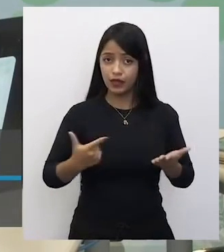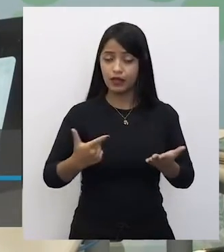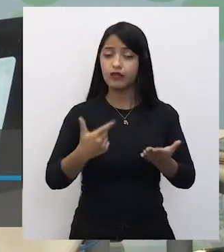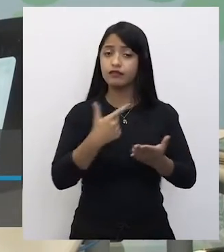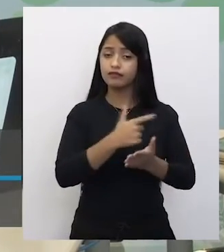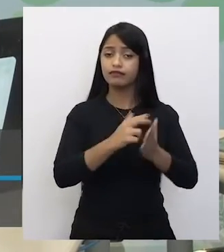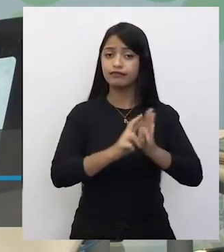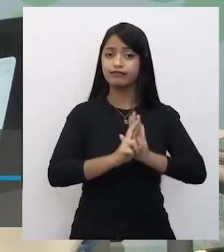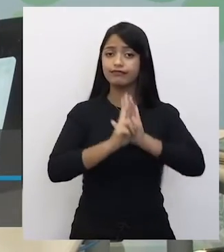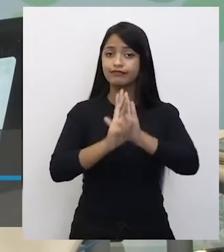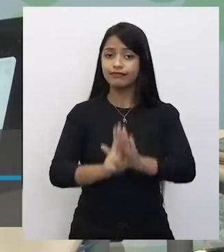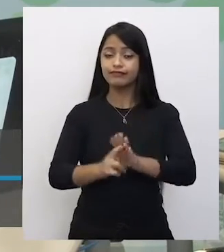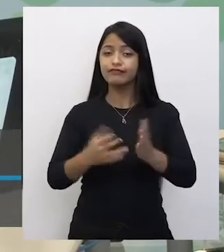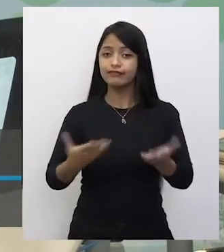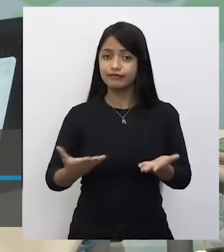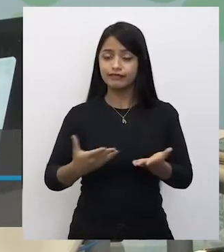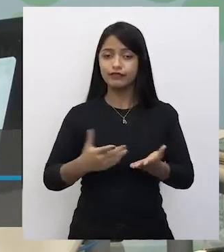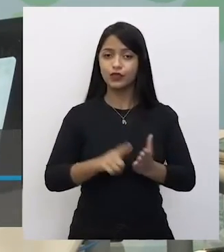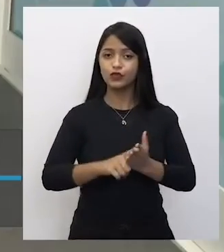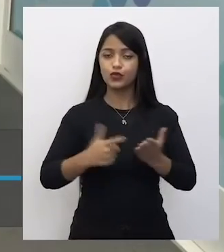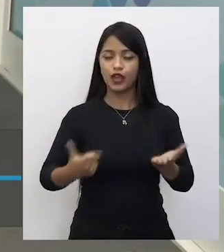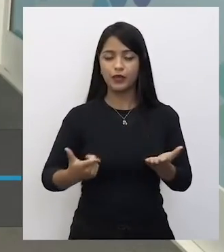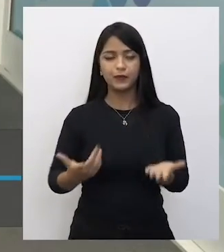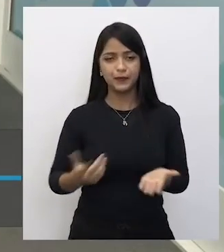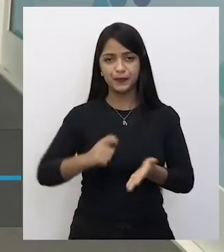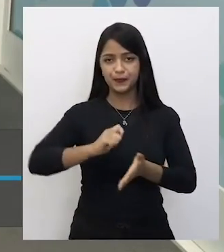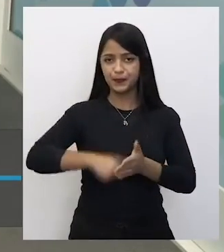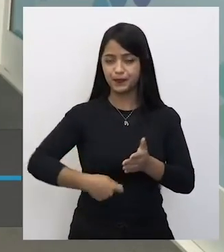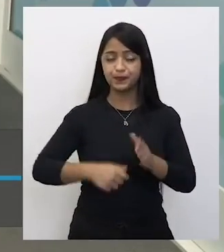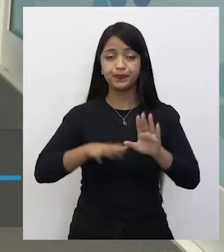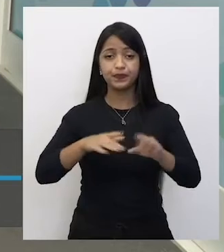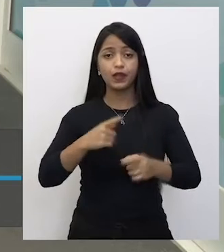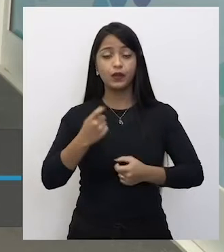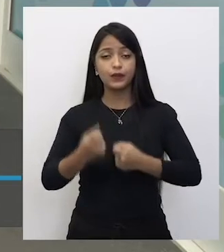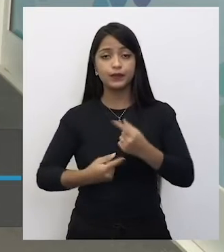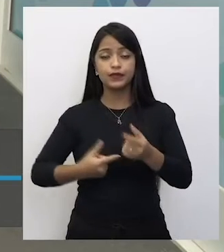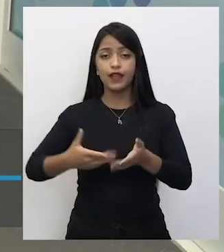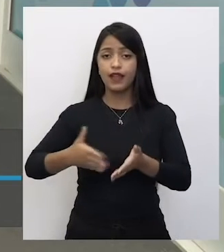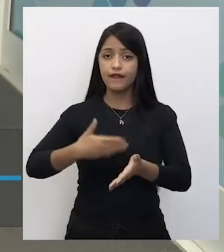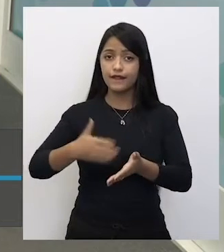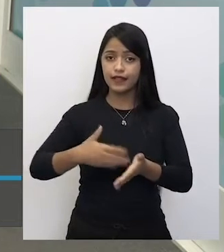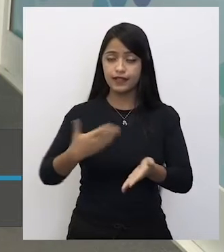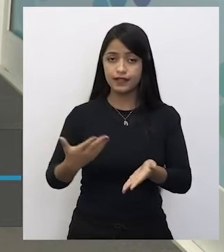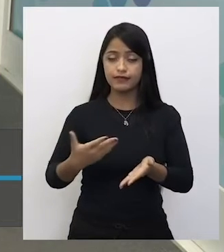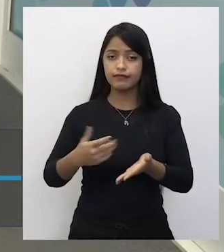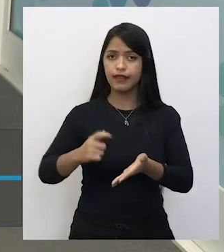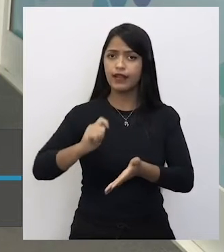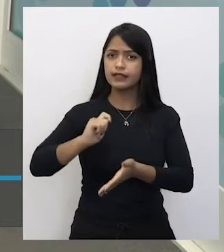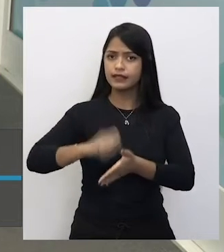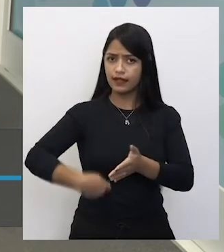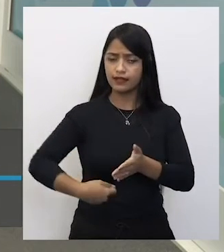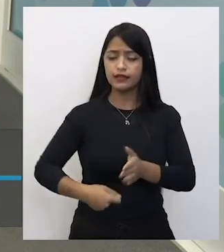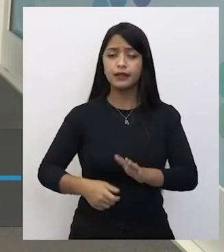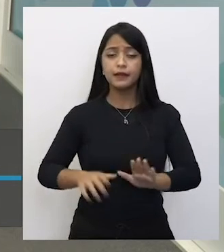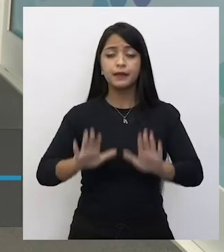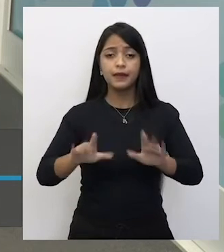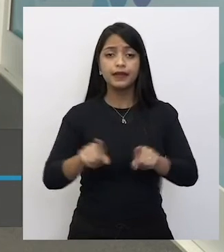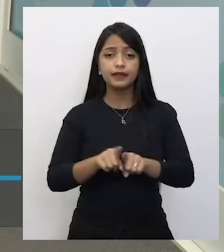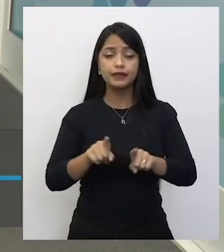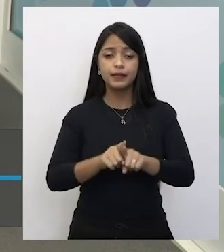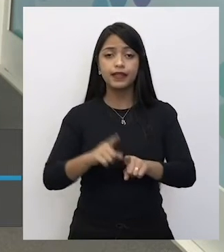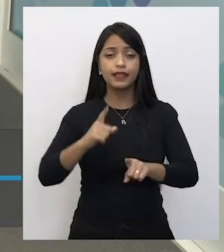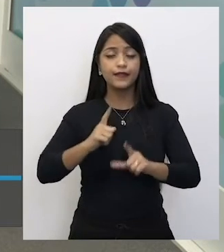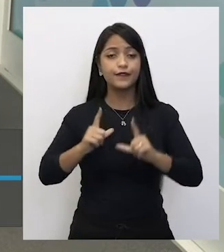fosse uma assinatura, isso, representatividade, isso, do jornal. Representa o jornal. Mas tem uns que são, revistas, por exemplo, são até assinadas. Sim. E ainda aparece a